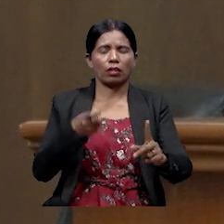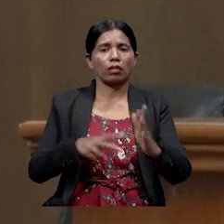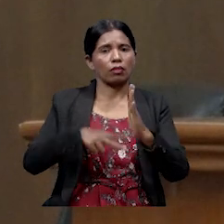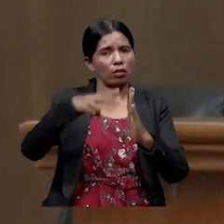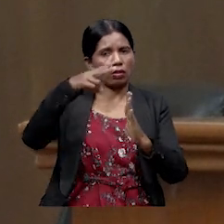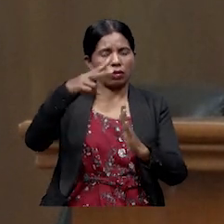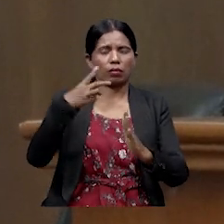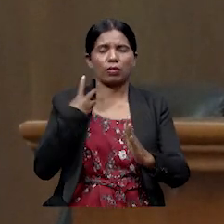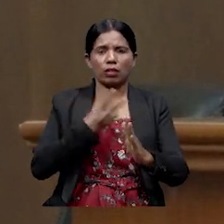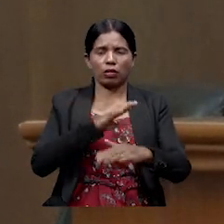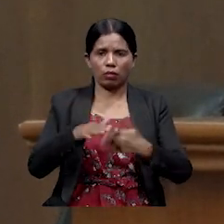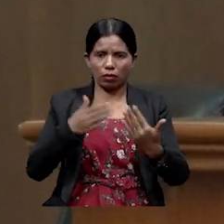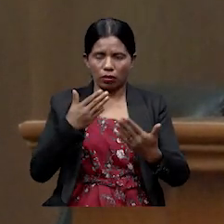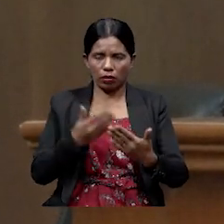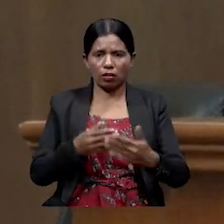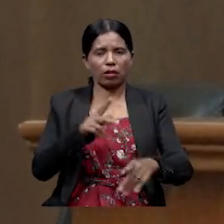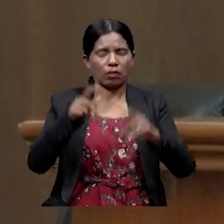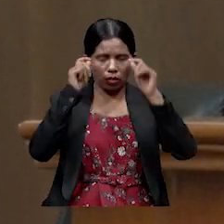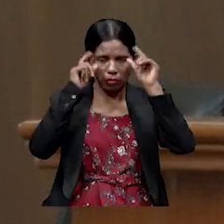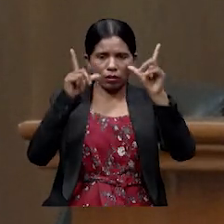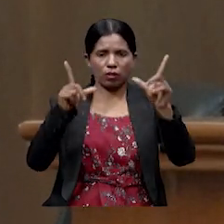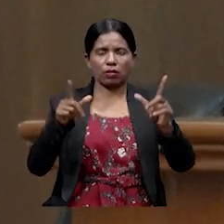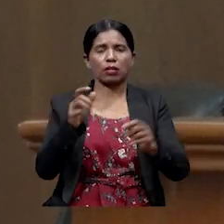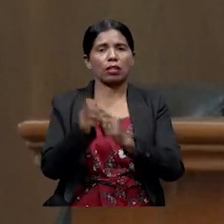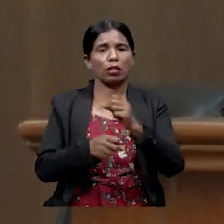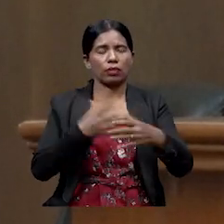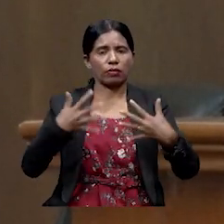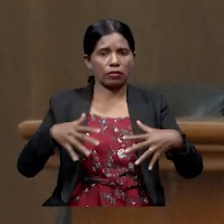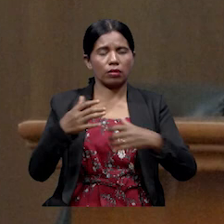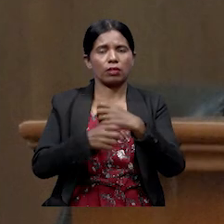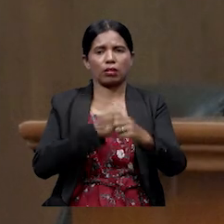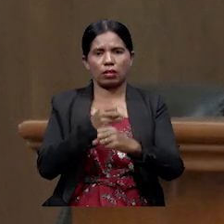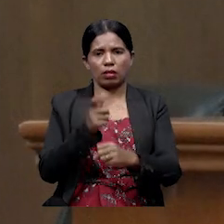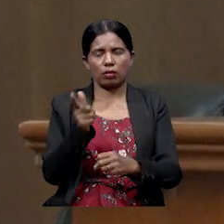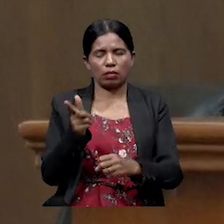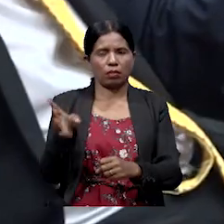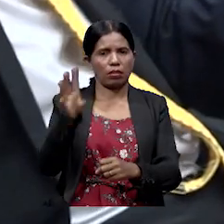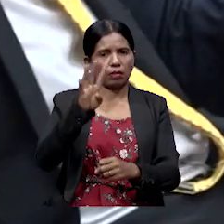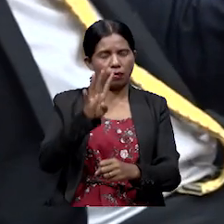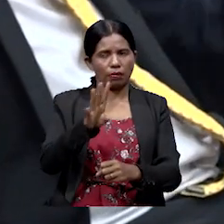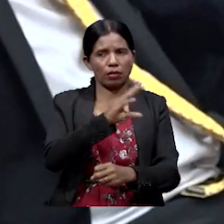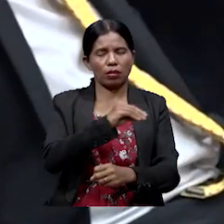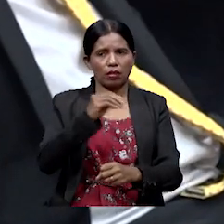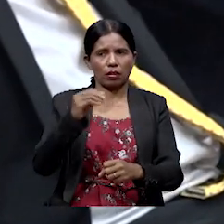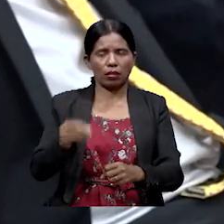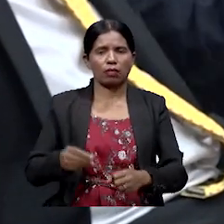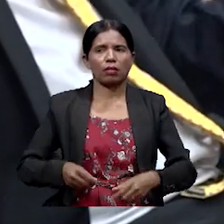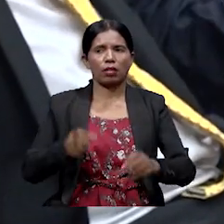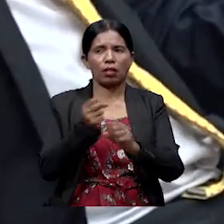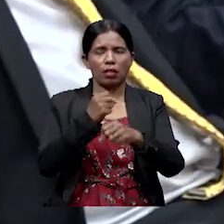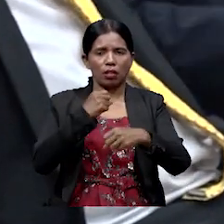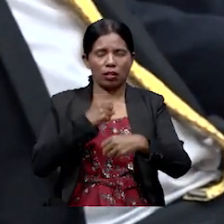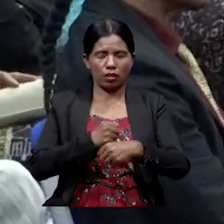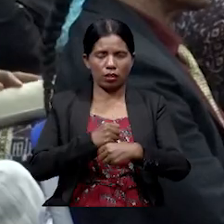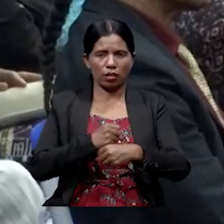fundamentais pelos quais os timorenses lutaram durante 24 anos e pelos quais se deve pautar a construção de uma